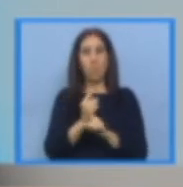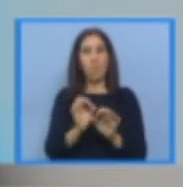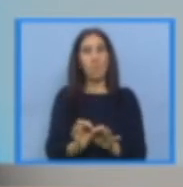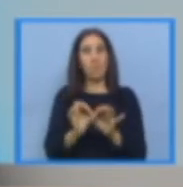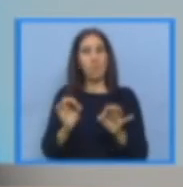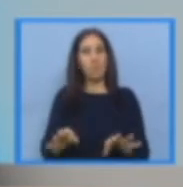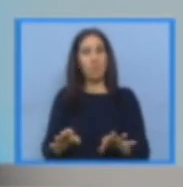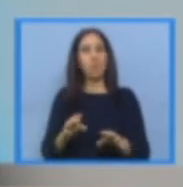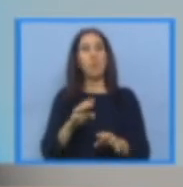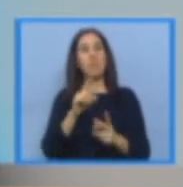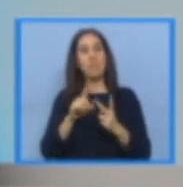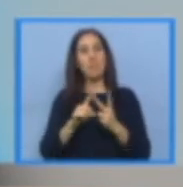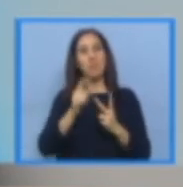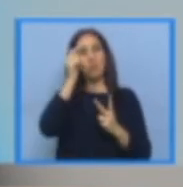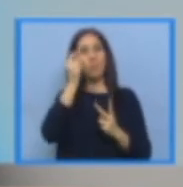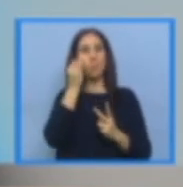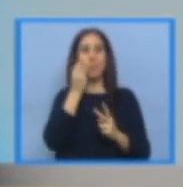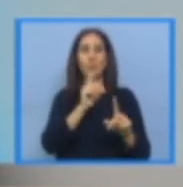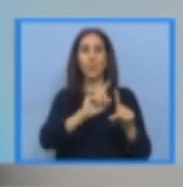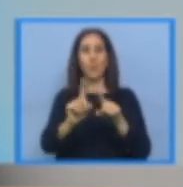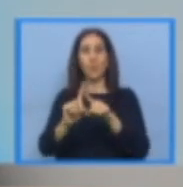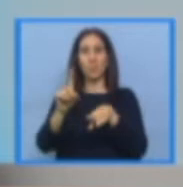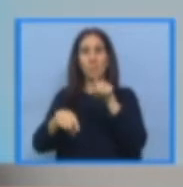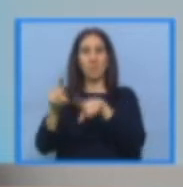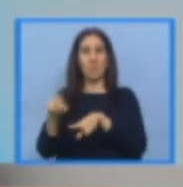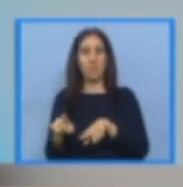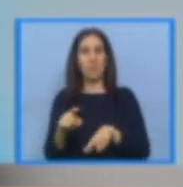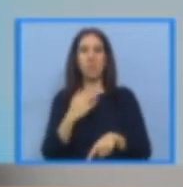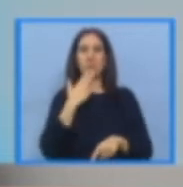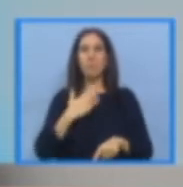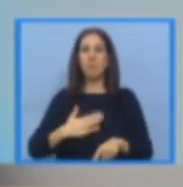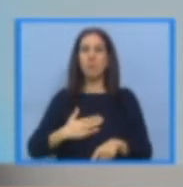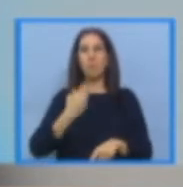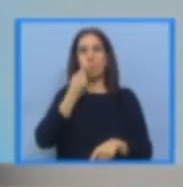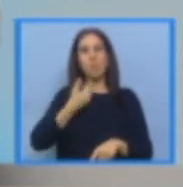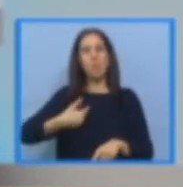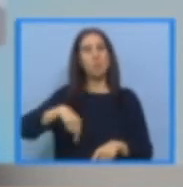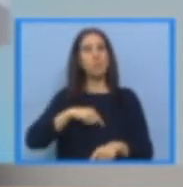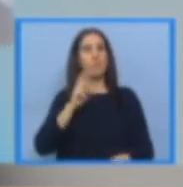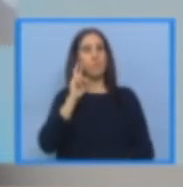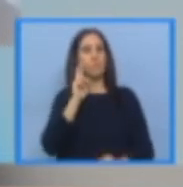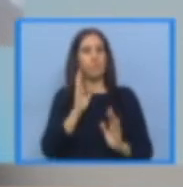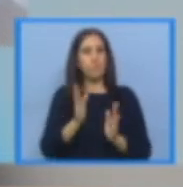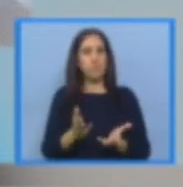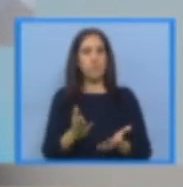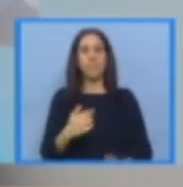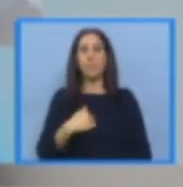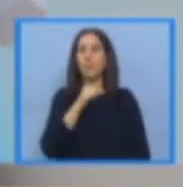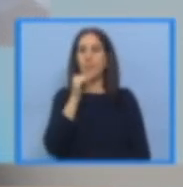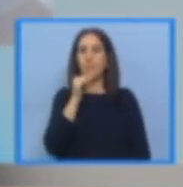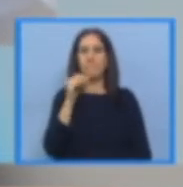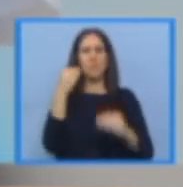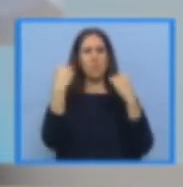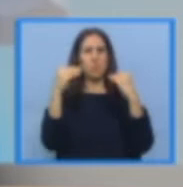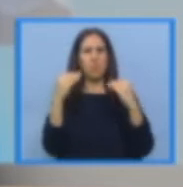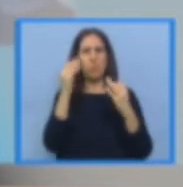sabemos respeitar o que é a nossa diversidade e também nos constitui e que tem que ser valorizada. Eu sempre leciono,